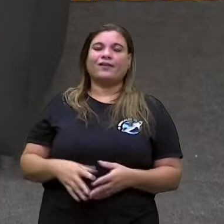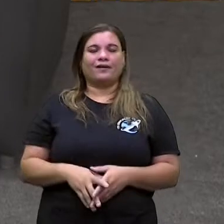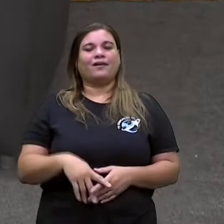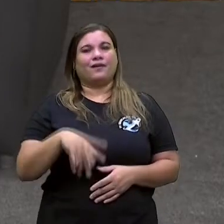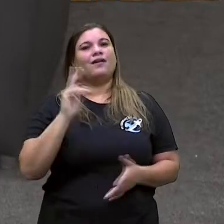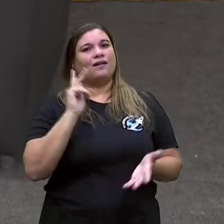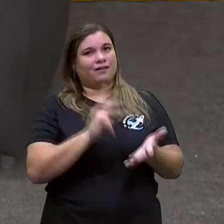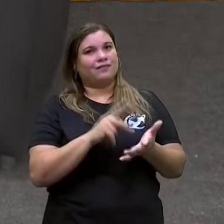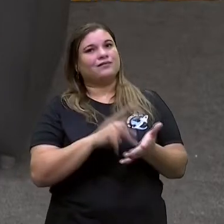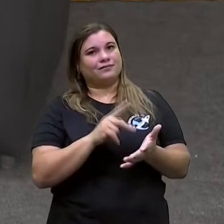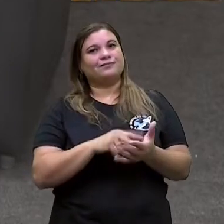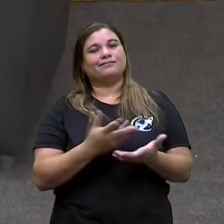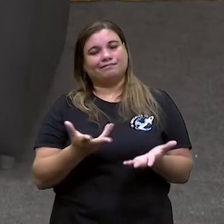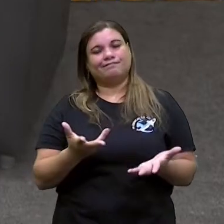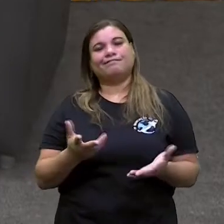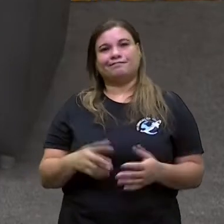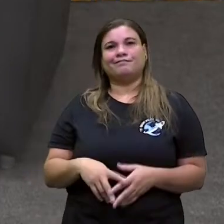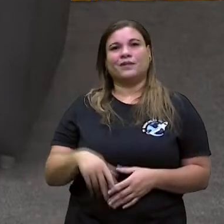é verdade.